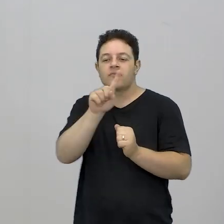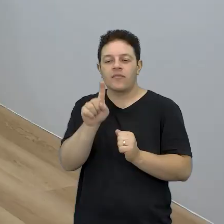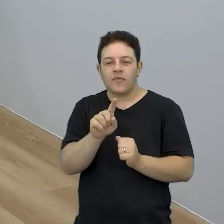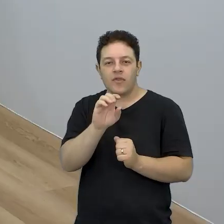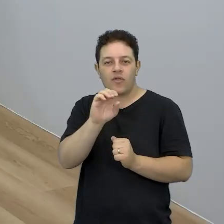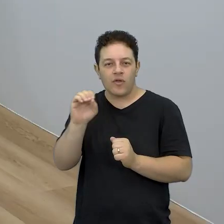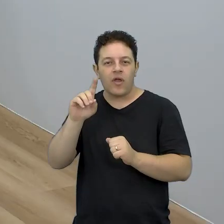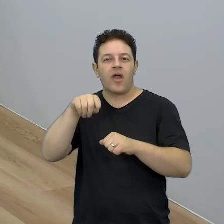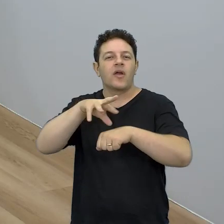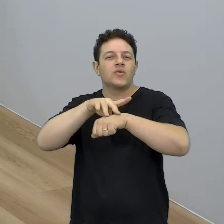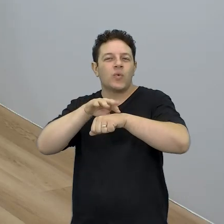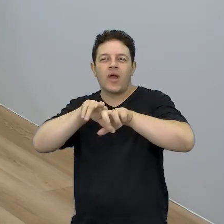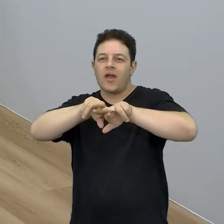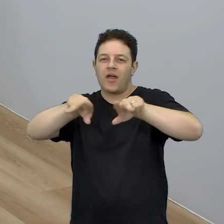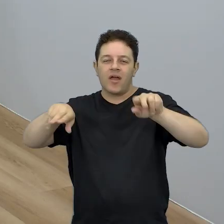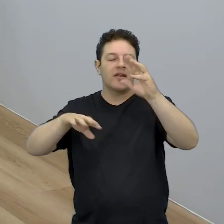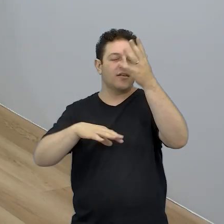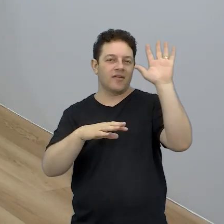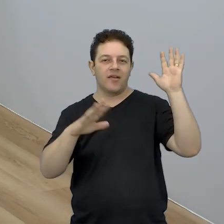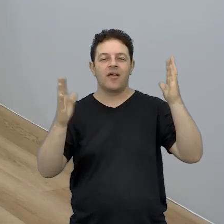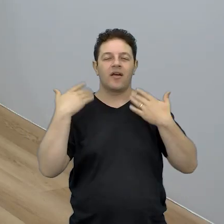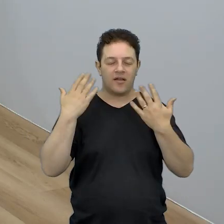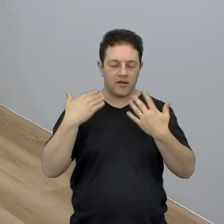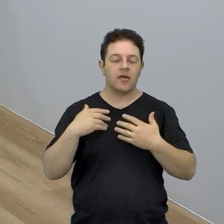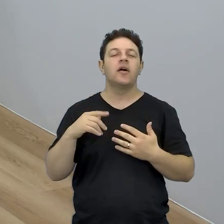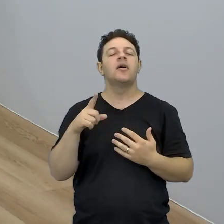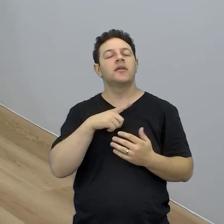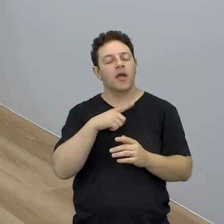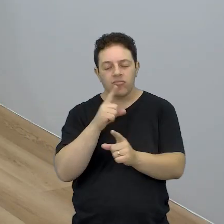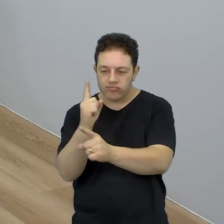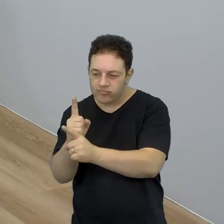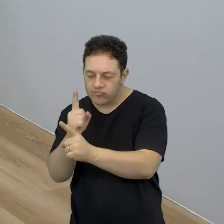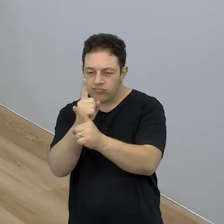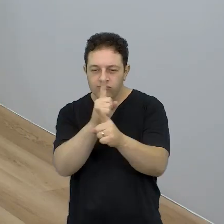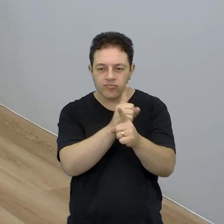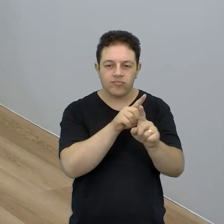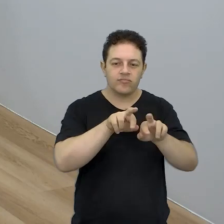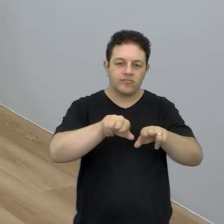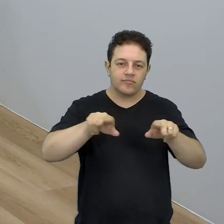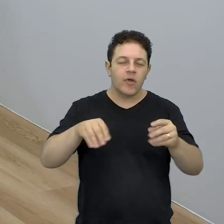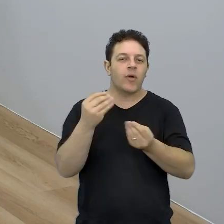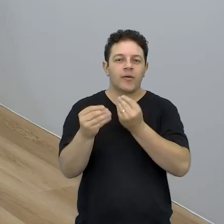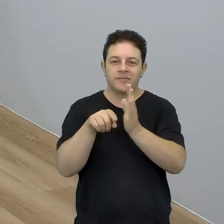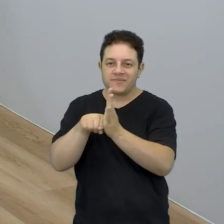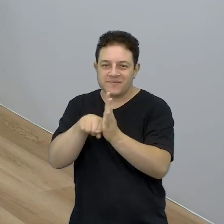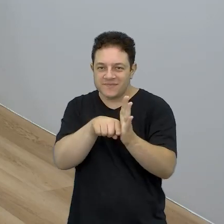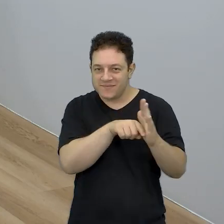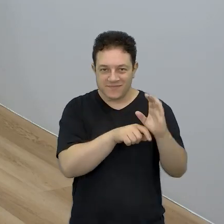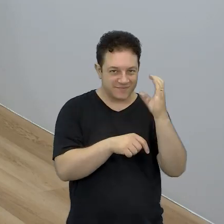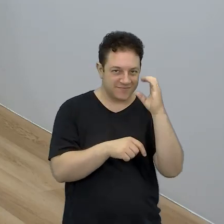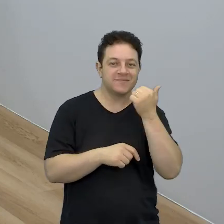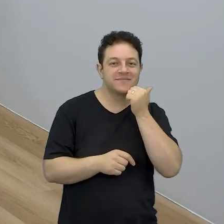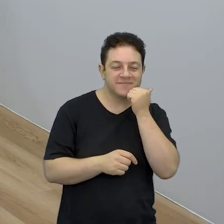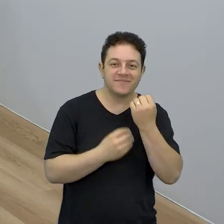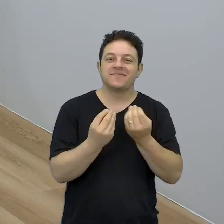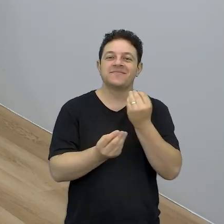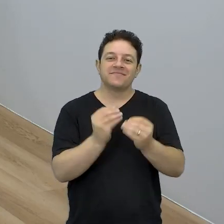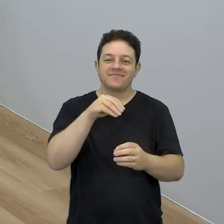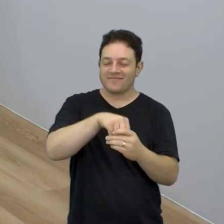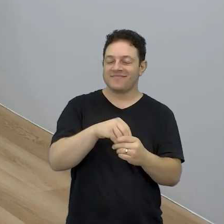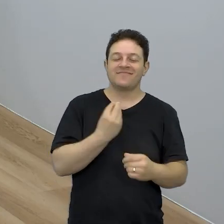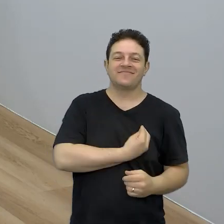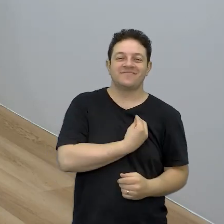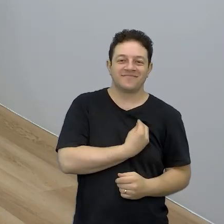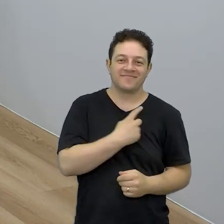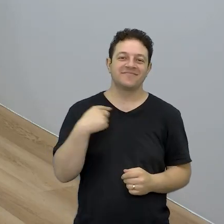tropicais, de um outro aprofundamento, a gente também vê bastante essa questão aí da investigação científica presente,